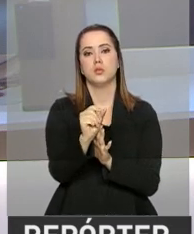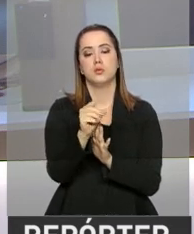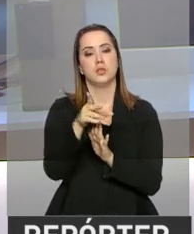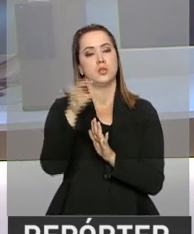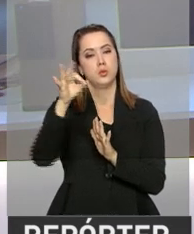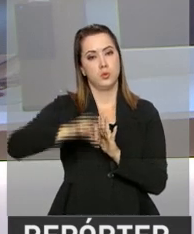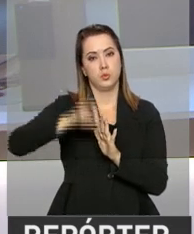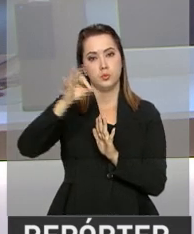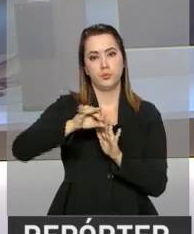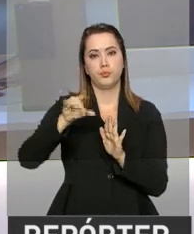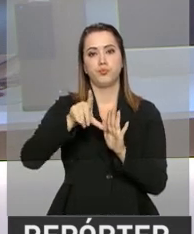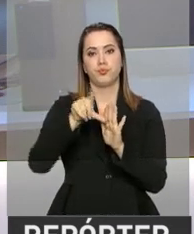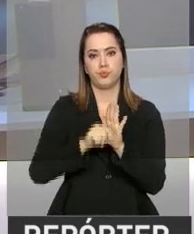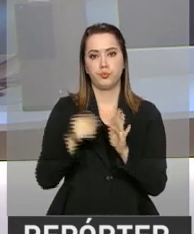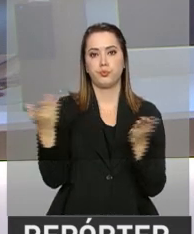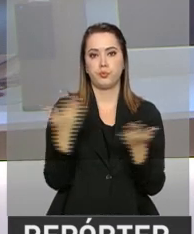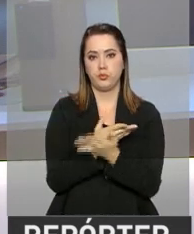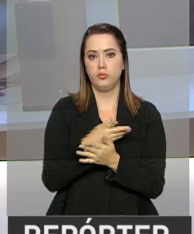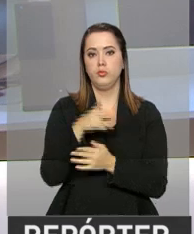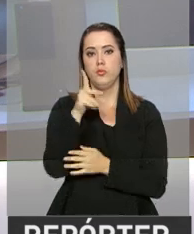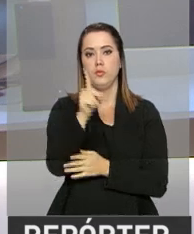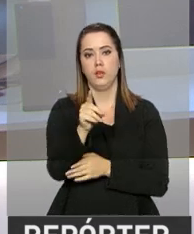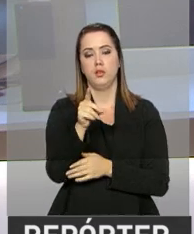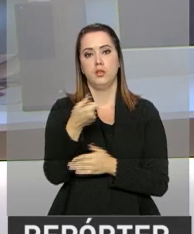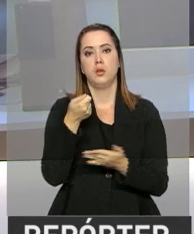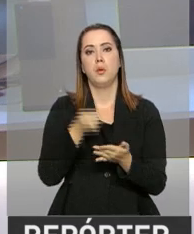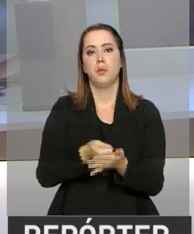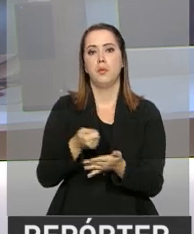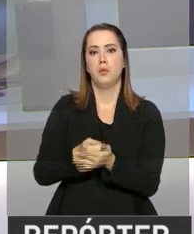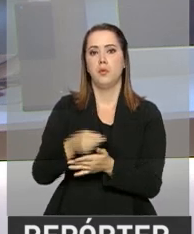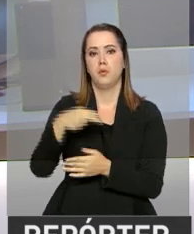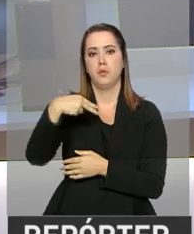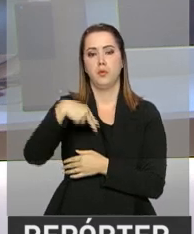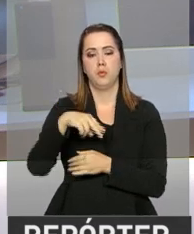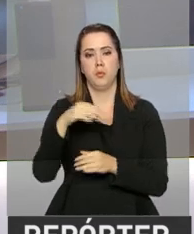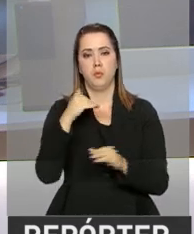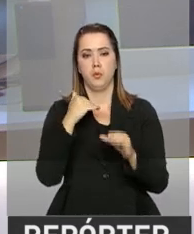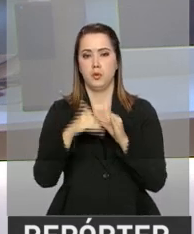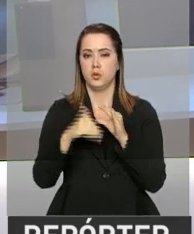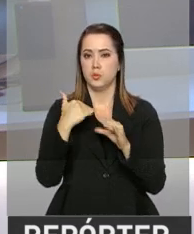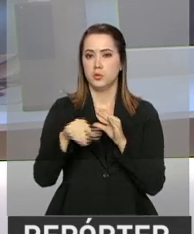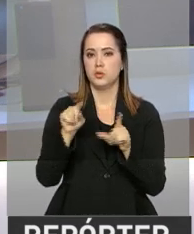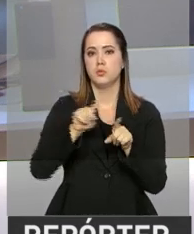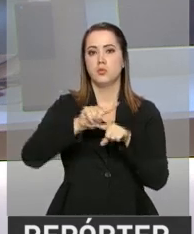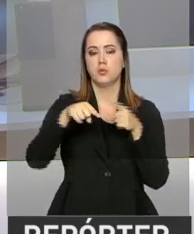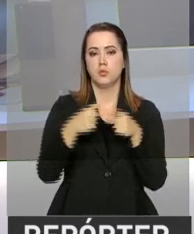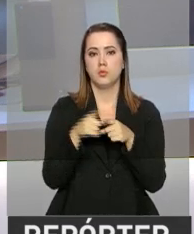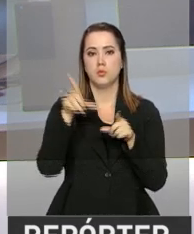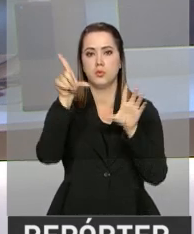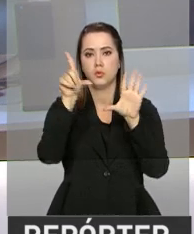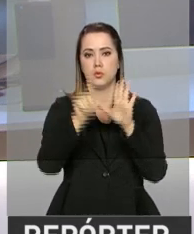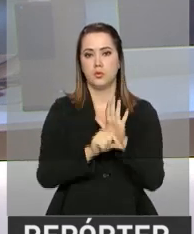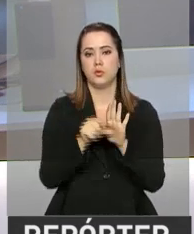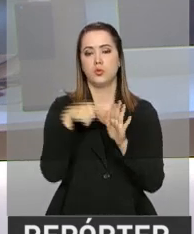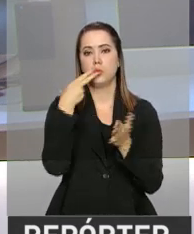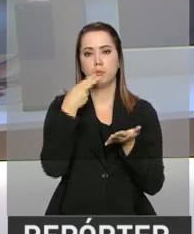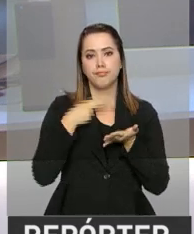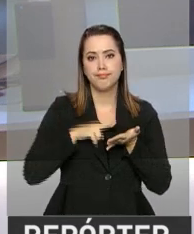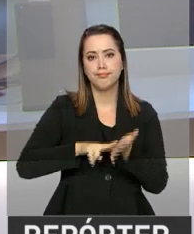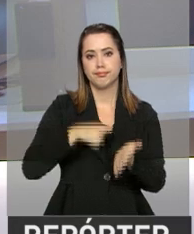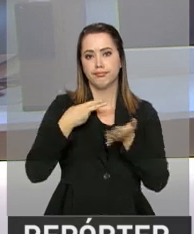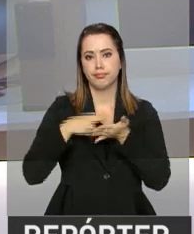Trânsito aprovou resolução que cria o sistema de notificação eletrônica a medida pretende reduzir os custos com o envio de documentos